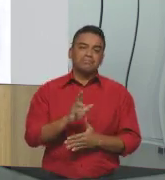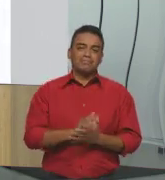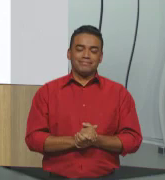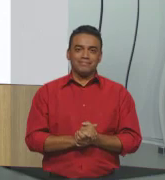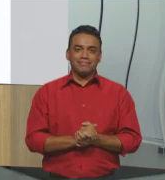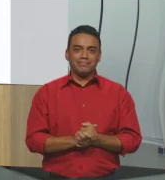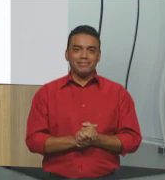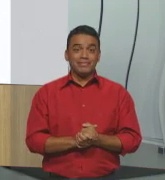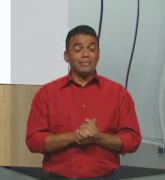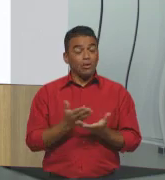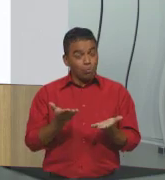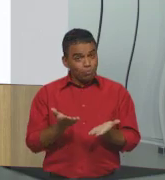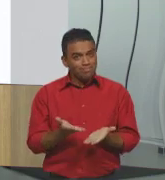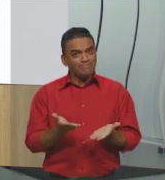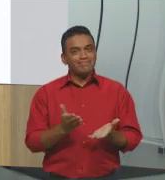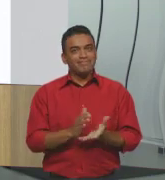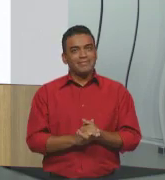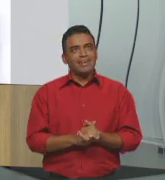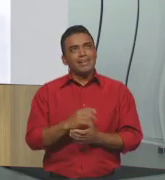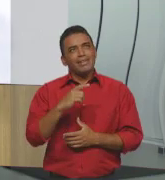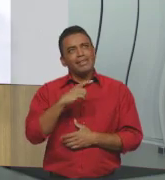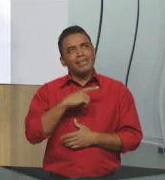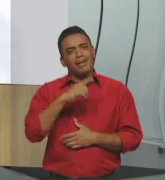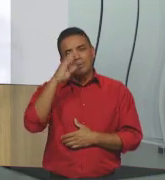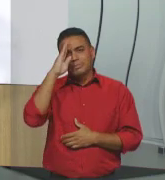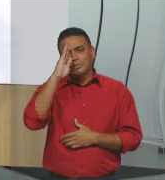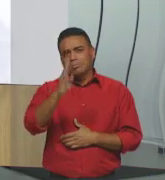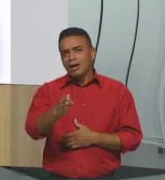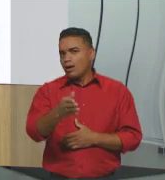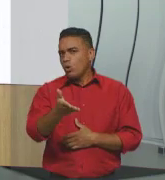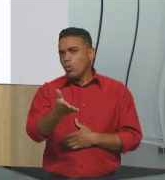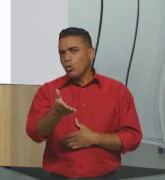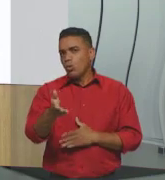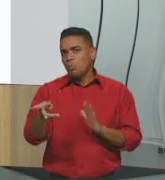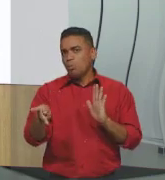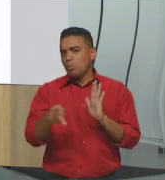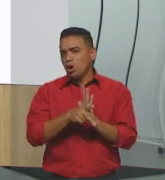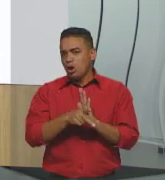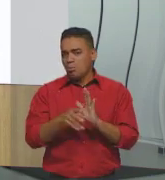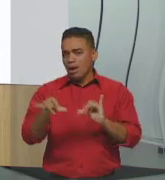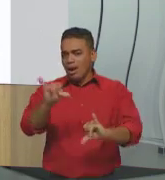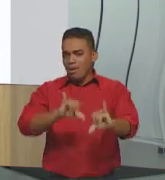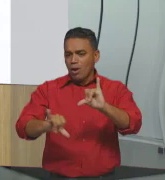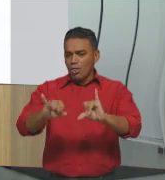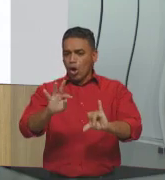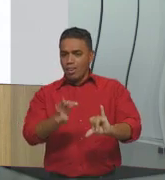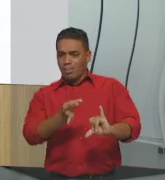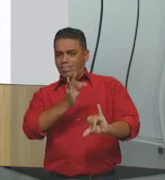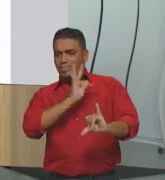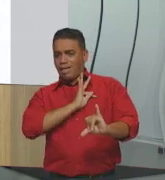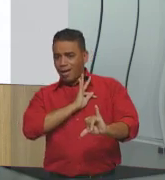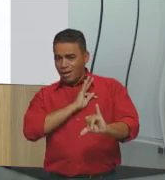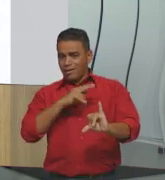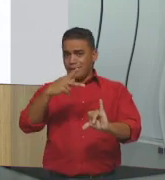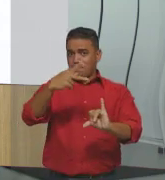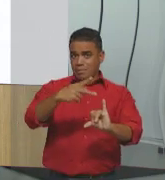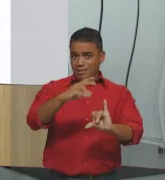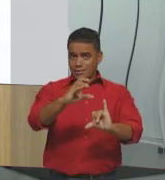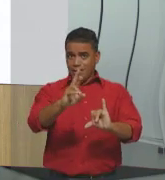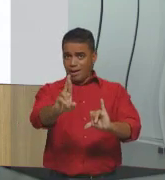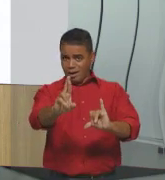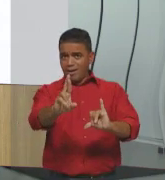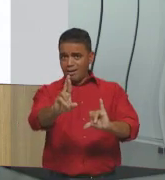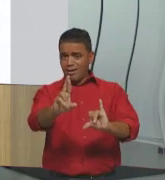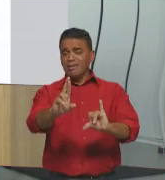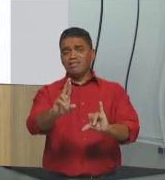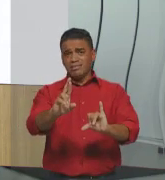Feito isso, então, quando eu tenho, principalmente lá na técnica em laboratório, quando a gente faz PCR, eu tenho